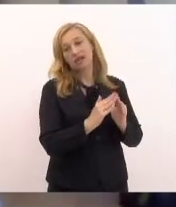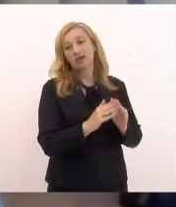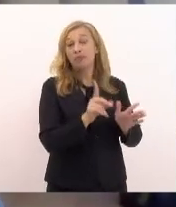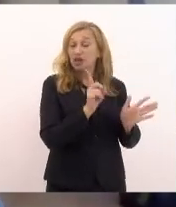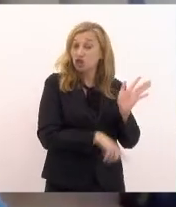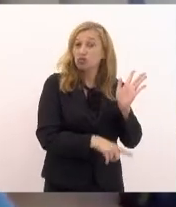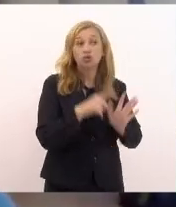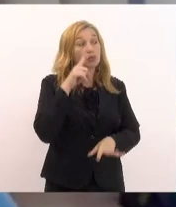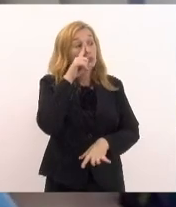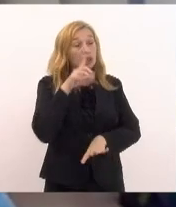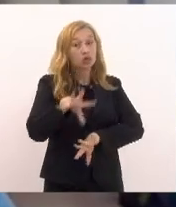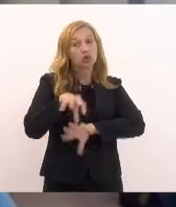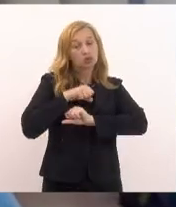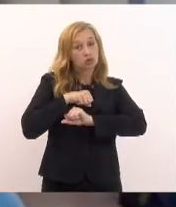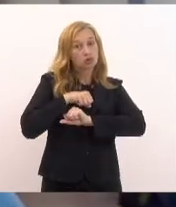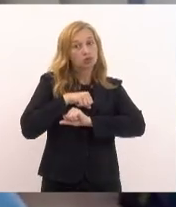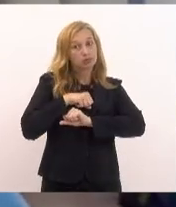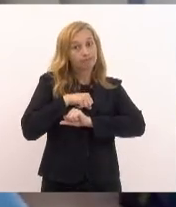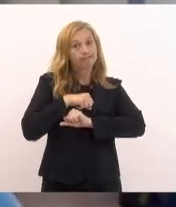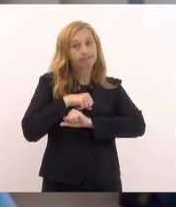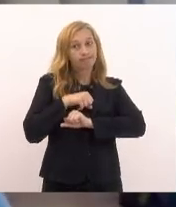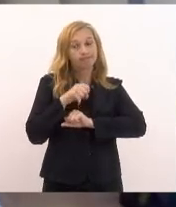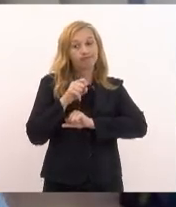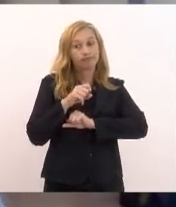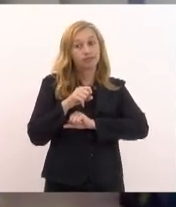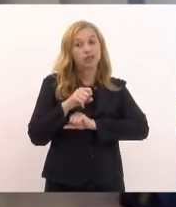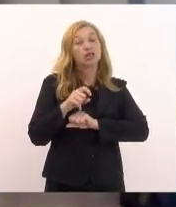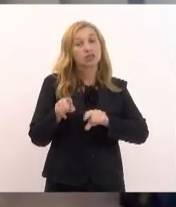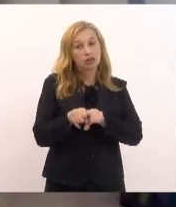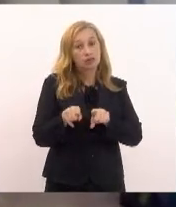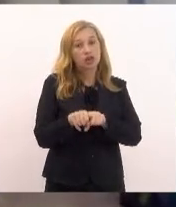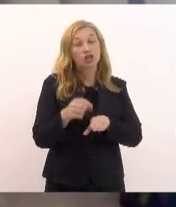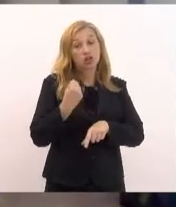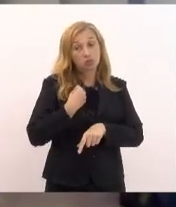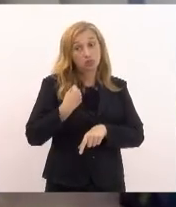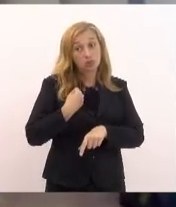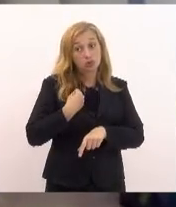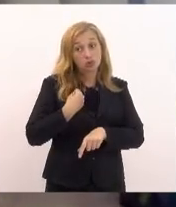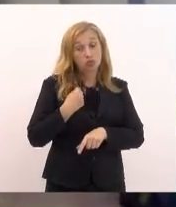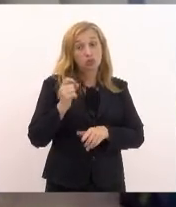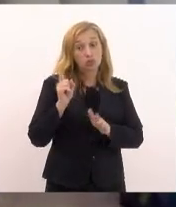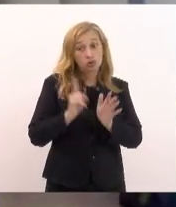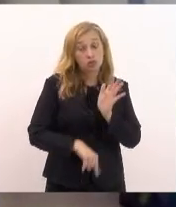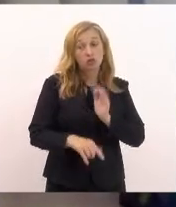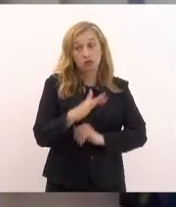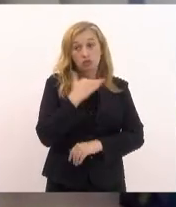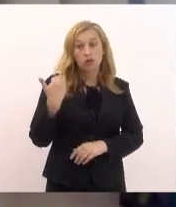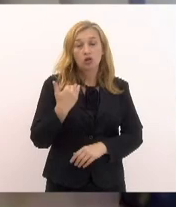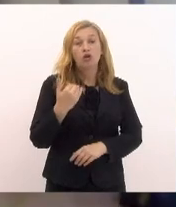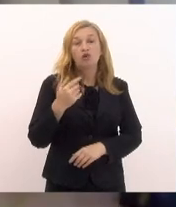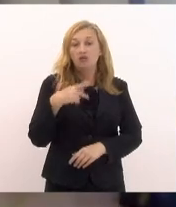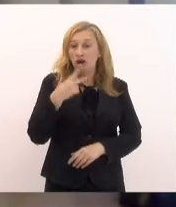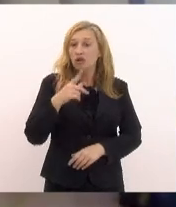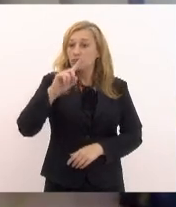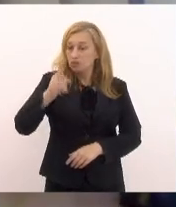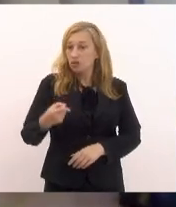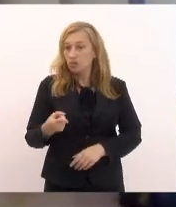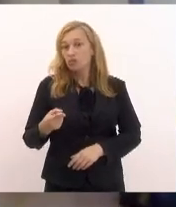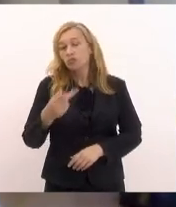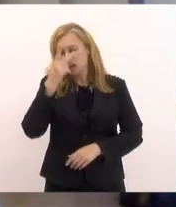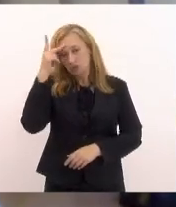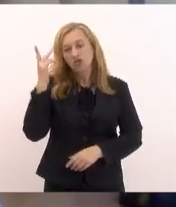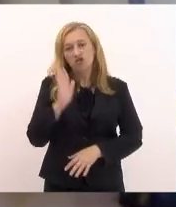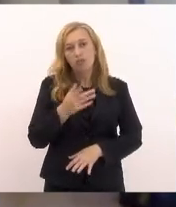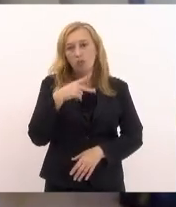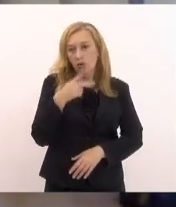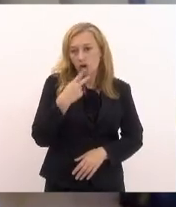o risco de contágio e diminuir o risco de virar óbito. Repito, ontem no Brasil, 950 pessoas. A pandemia não